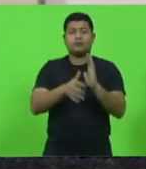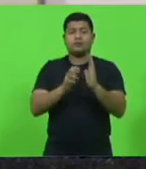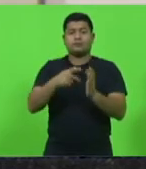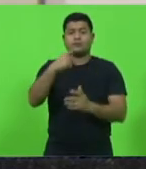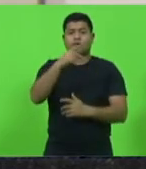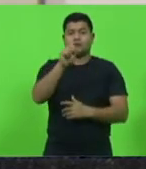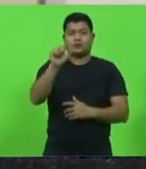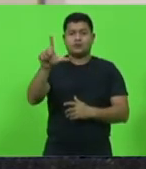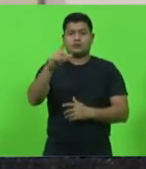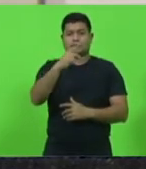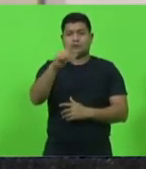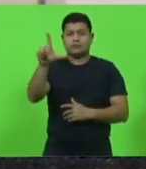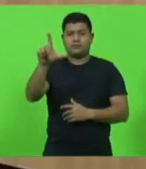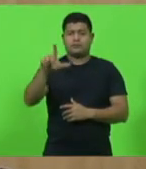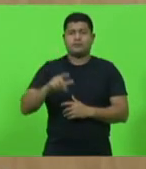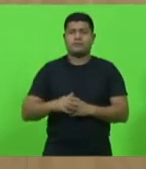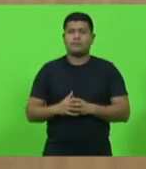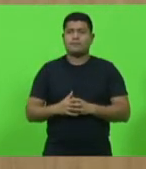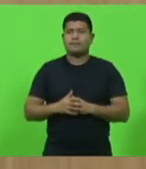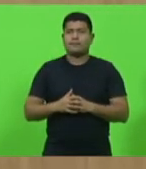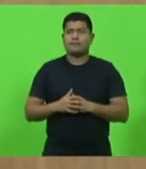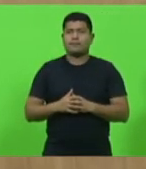tribuna.